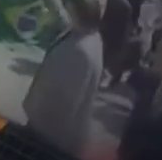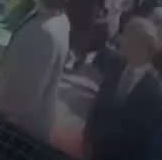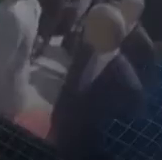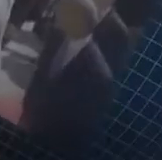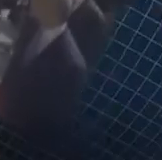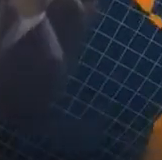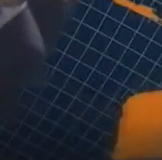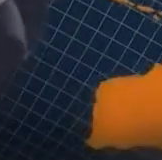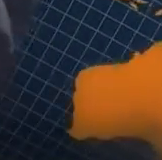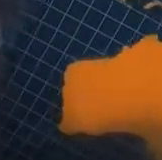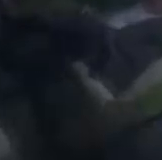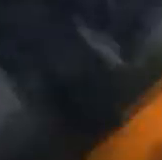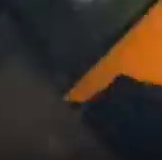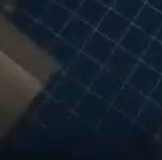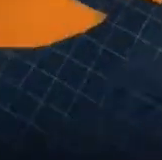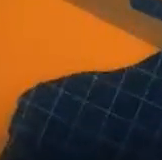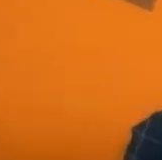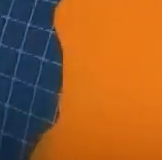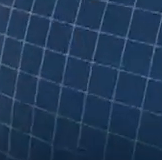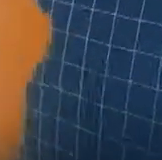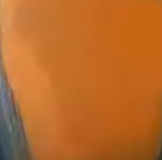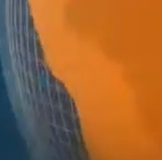E aí